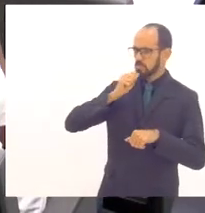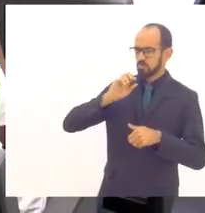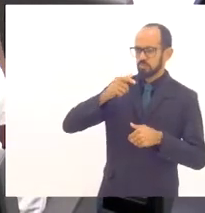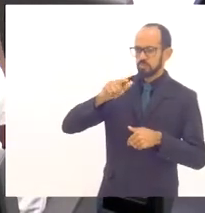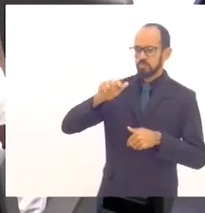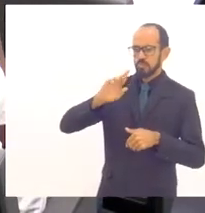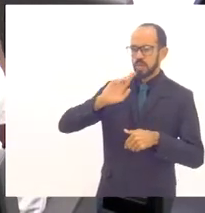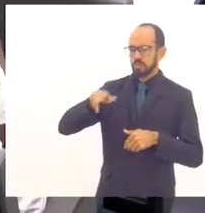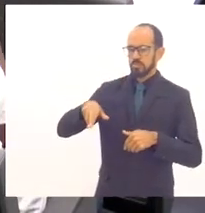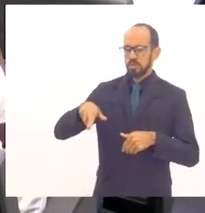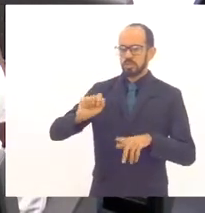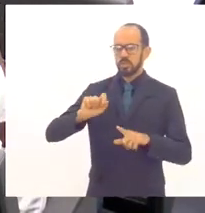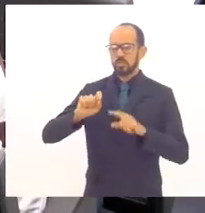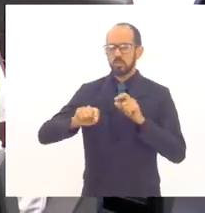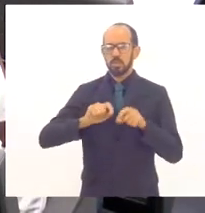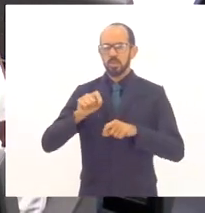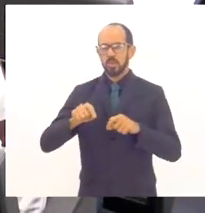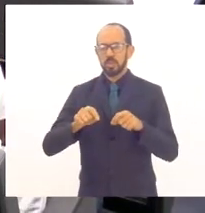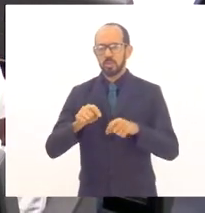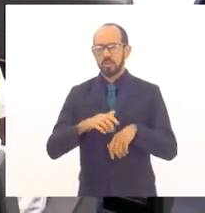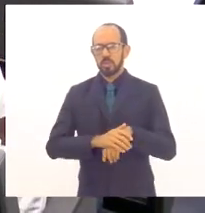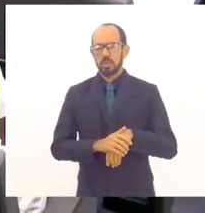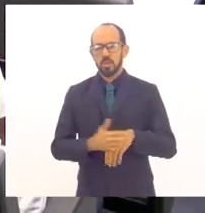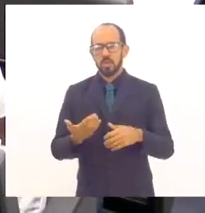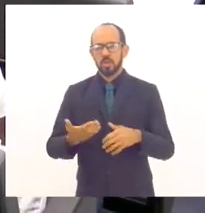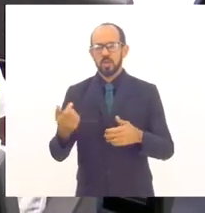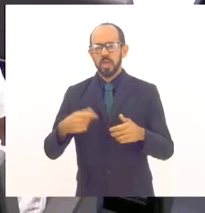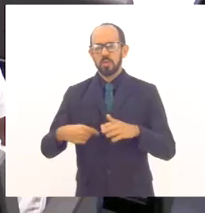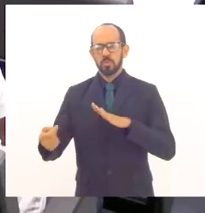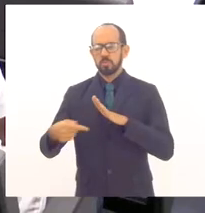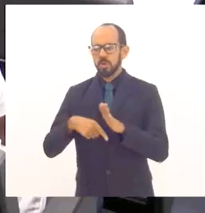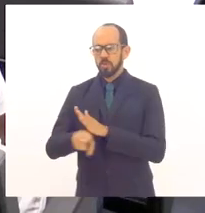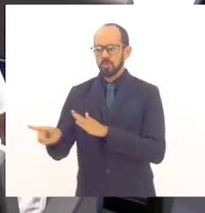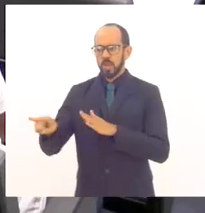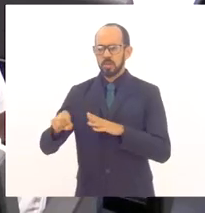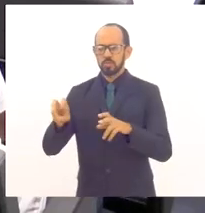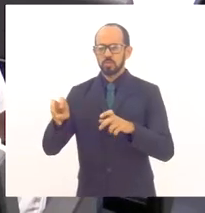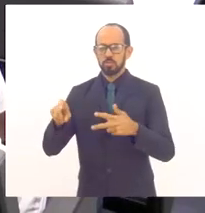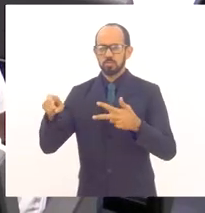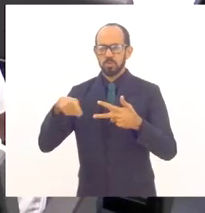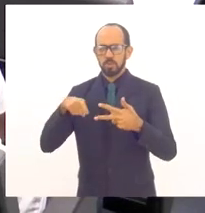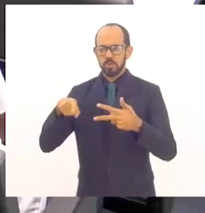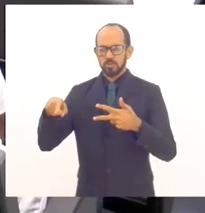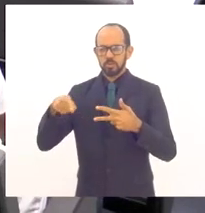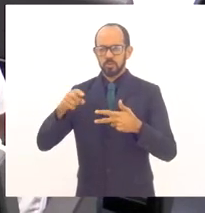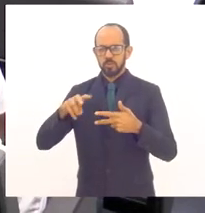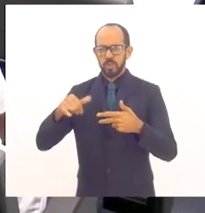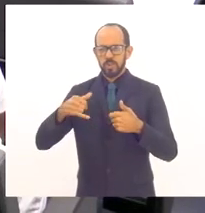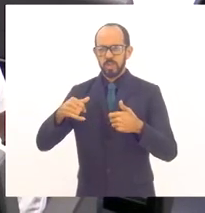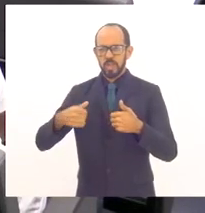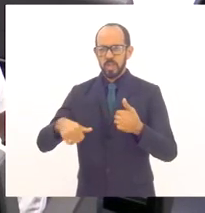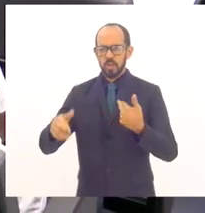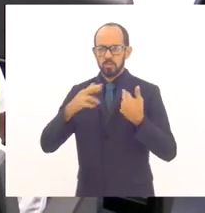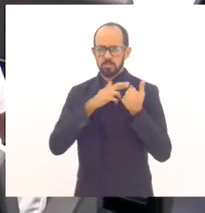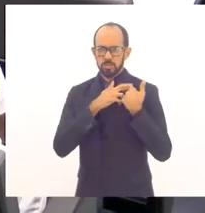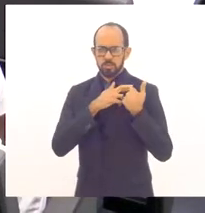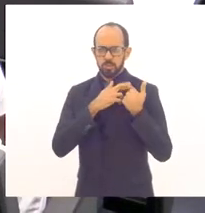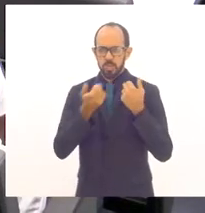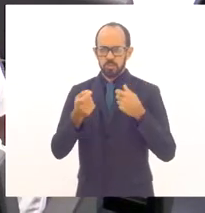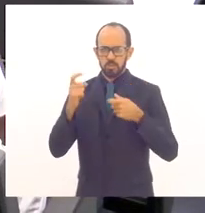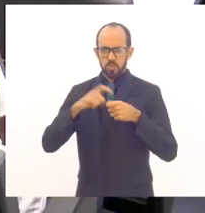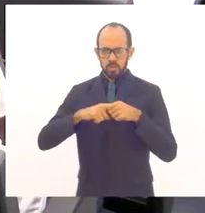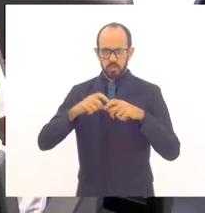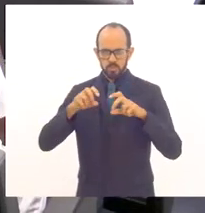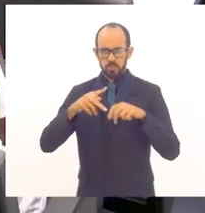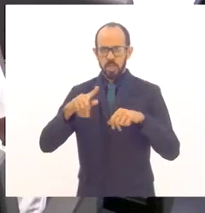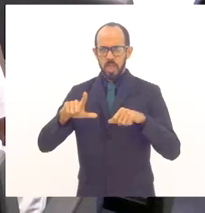agora se encontra. É verdade. É que eu queria o esclarecimento que o Poder Executivo é quem vai ter a função, voltando ao projeto, tá? A gente está